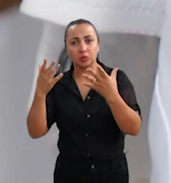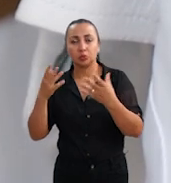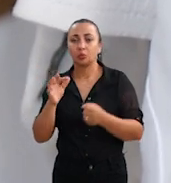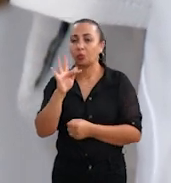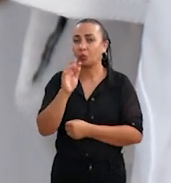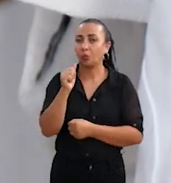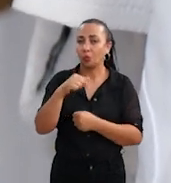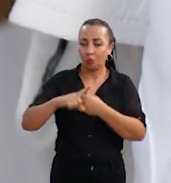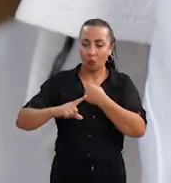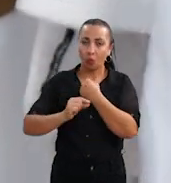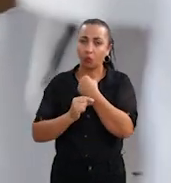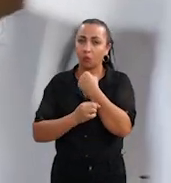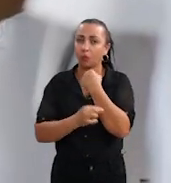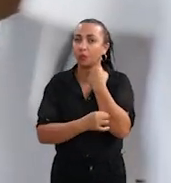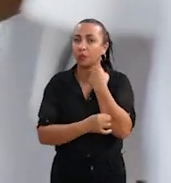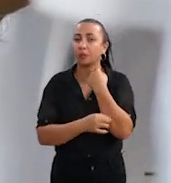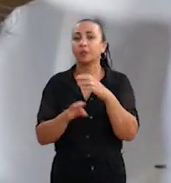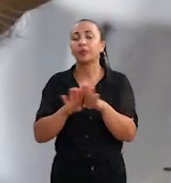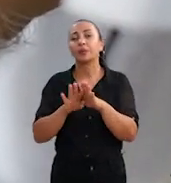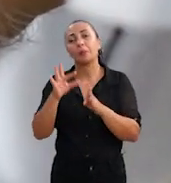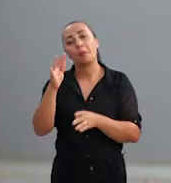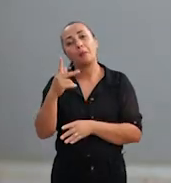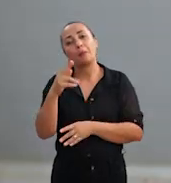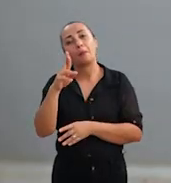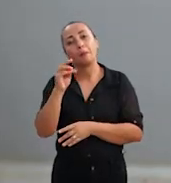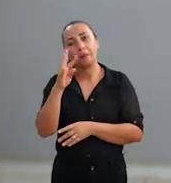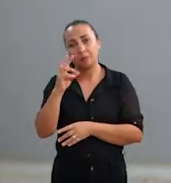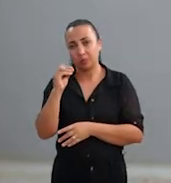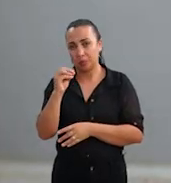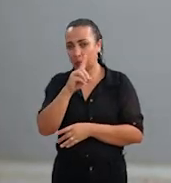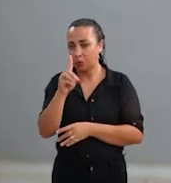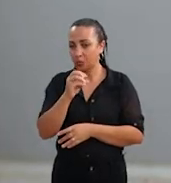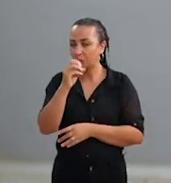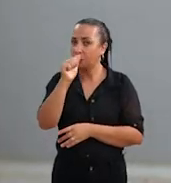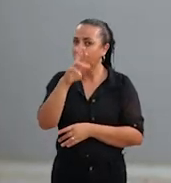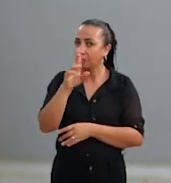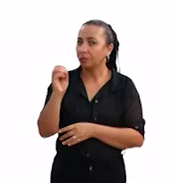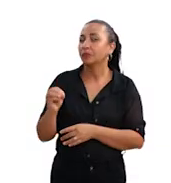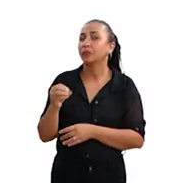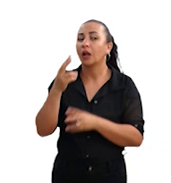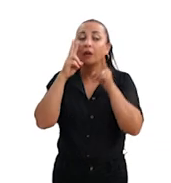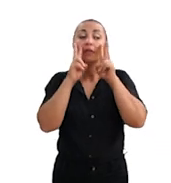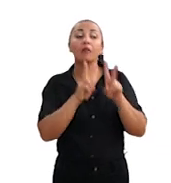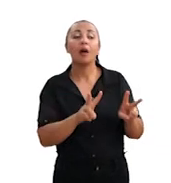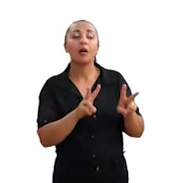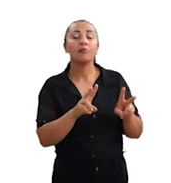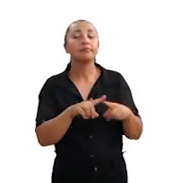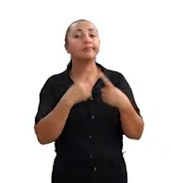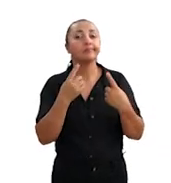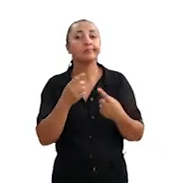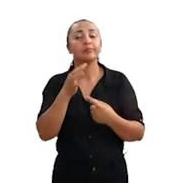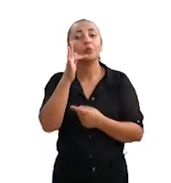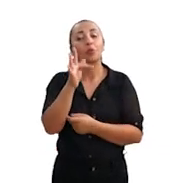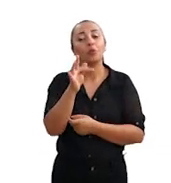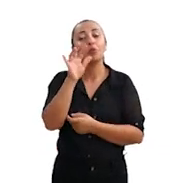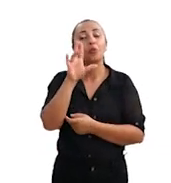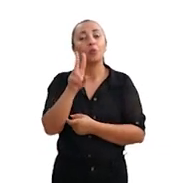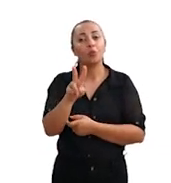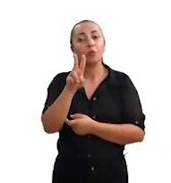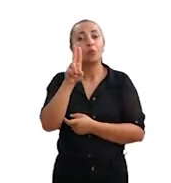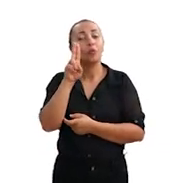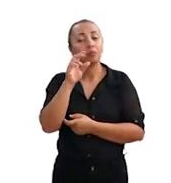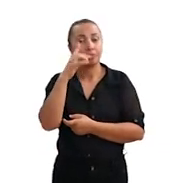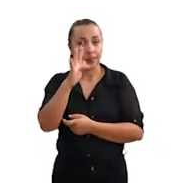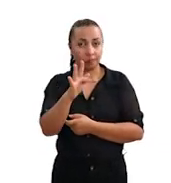fungo e tinham efeito em protozoário, que a leishmania é um protozoário. E vimos que o fluconazol, que já